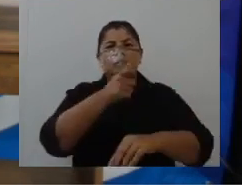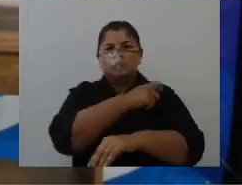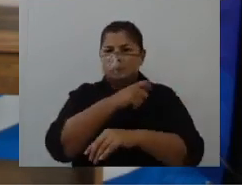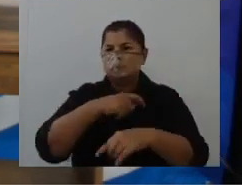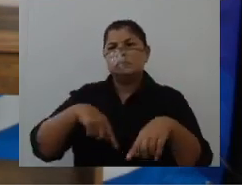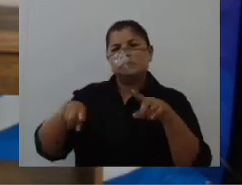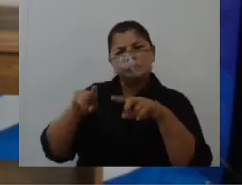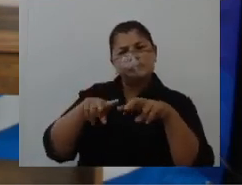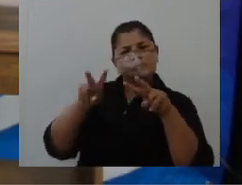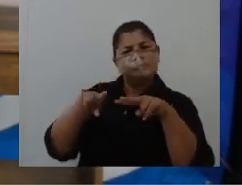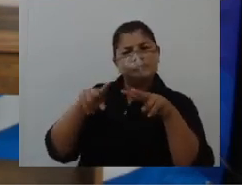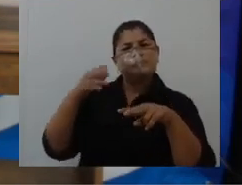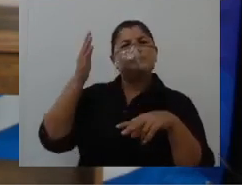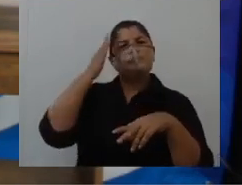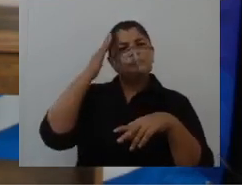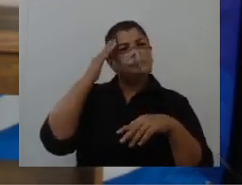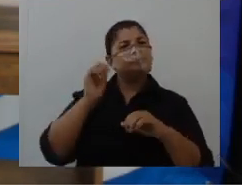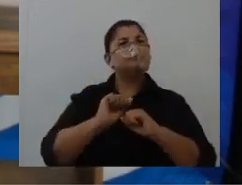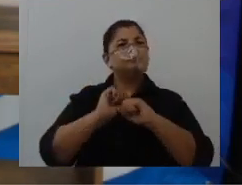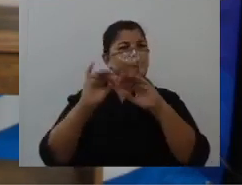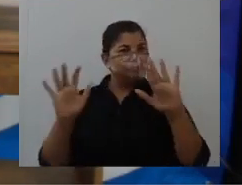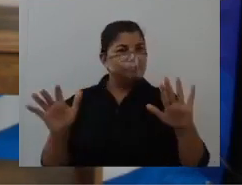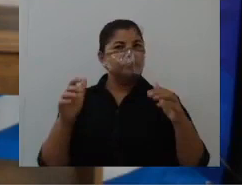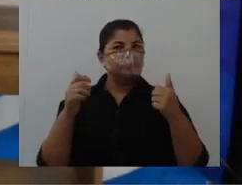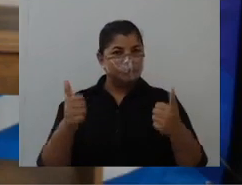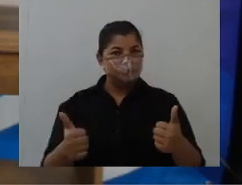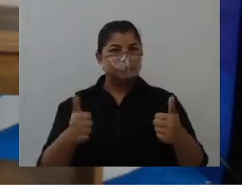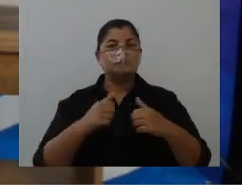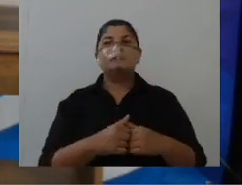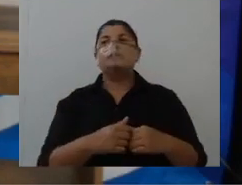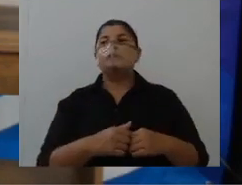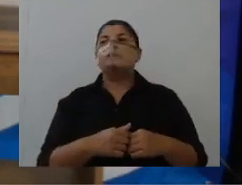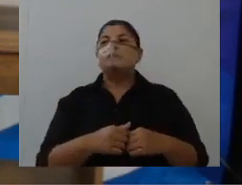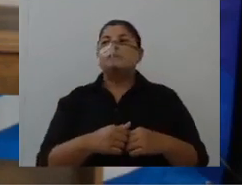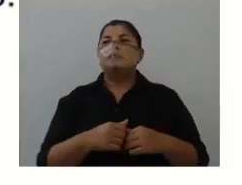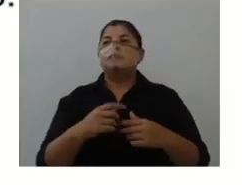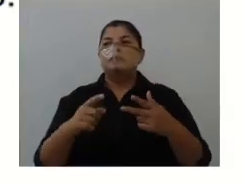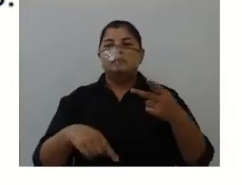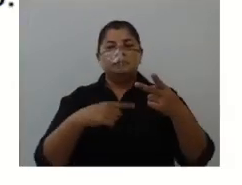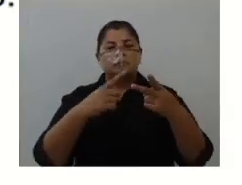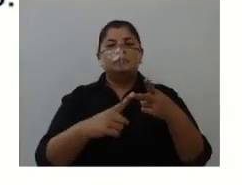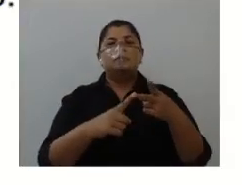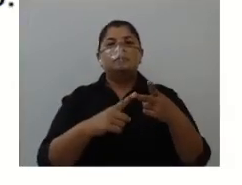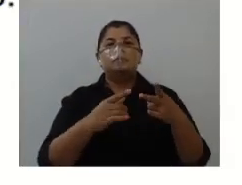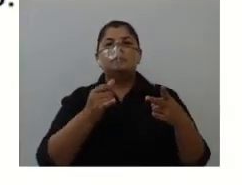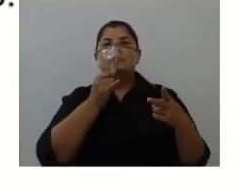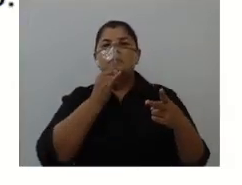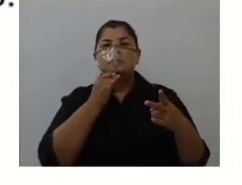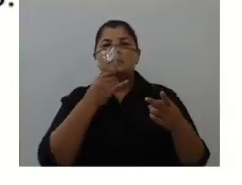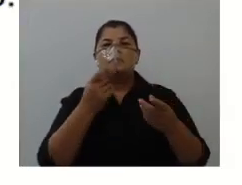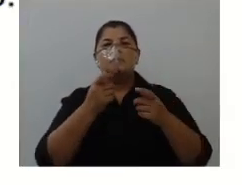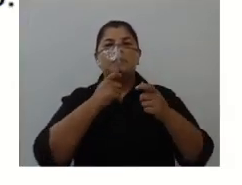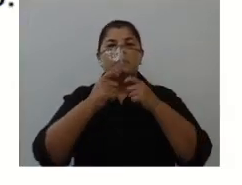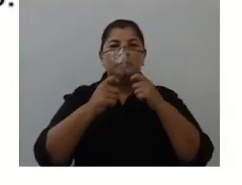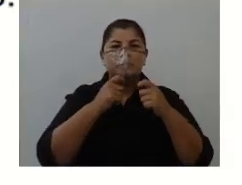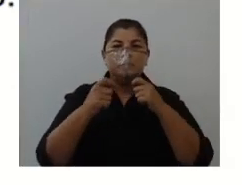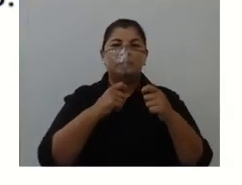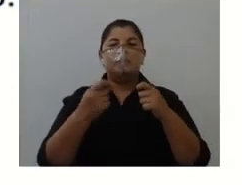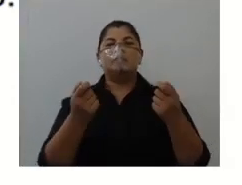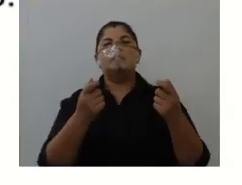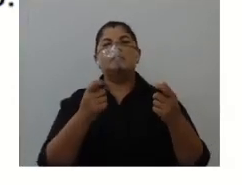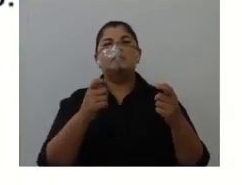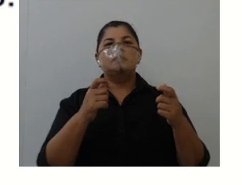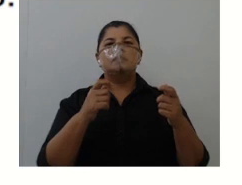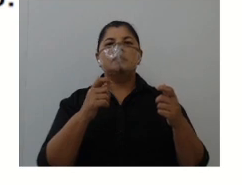para que vocês possam entender melhor. Beleza? E aí, ó, vou passar um pouquinho, já dei exemplo aqui, ó, de reportagens editoriais,